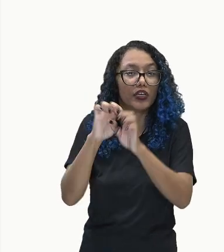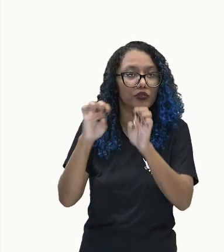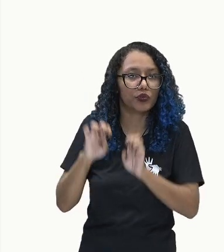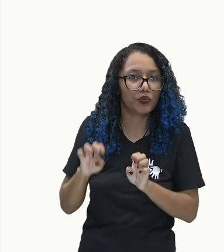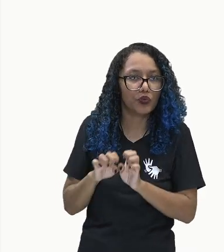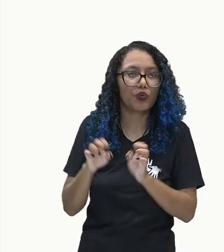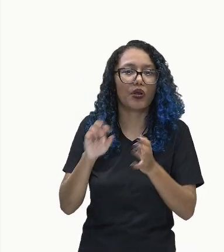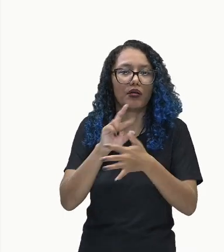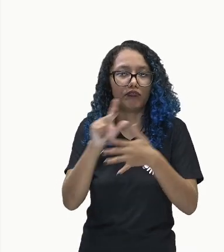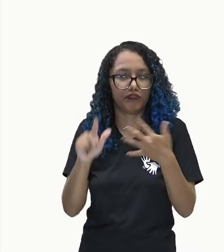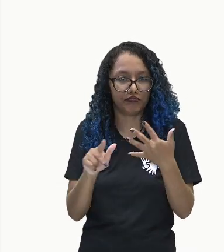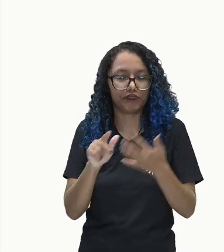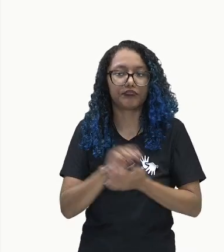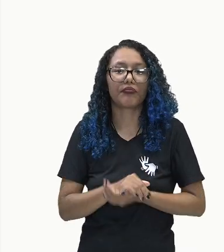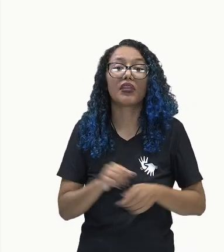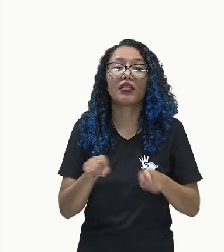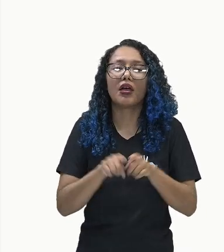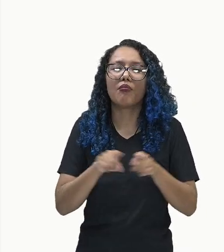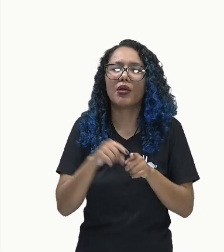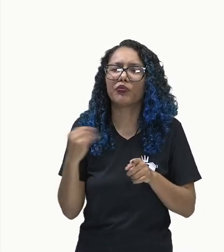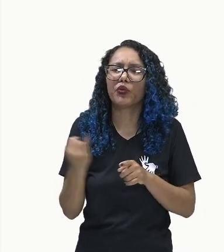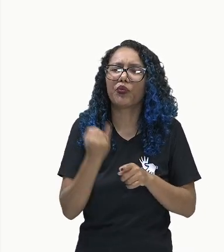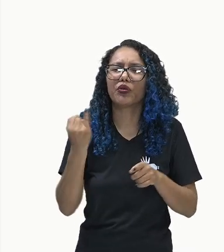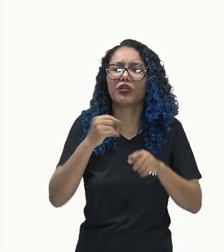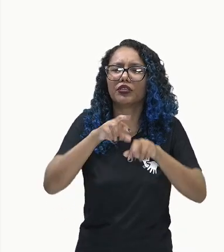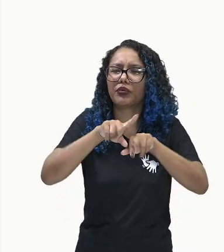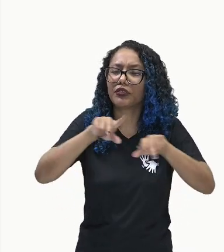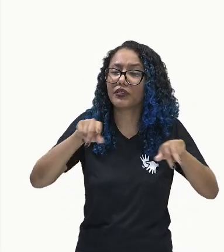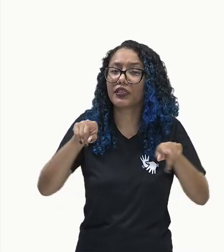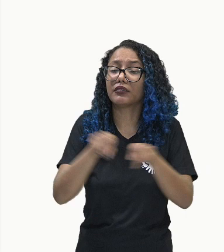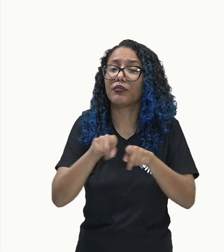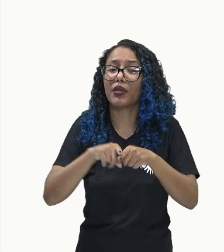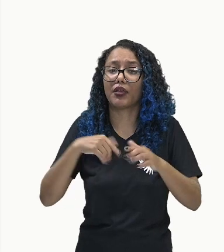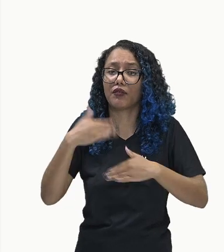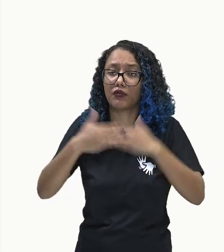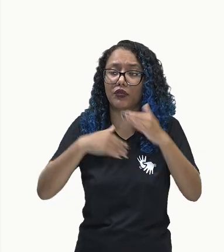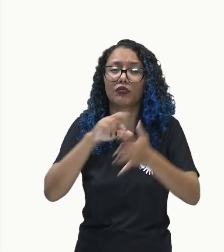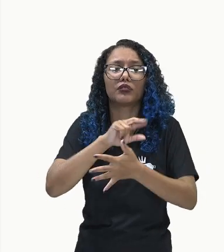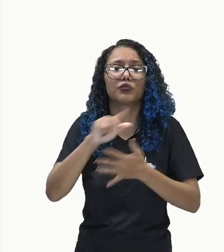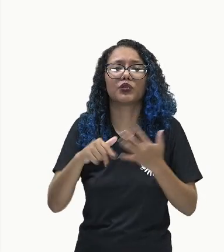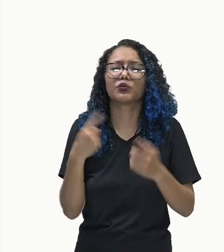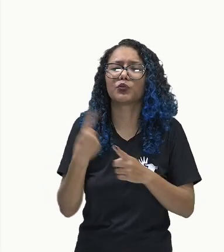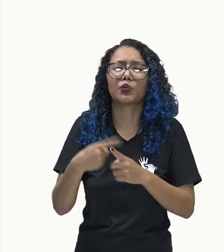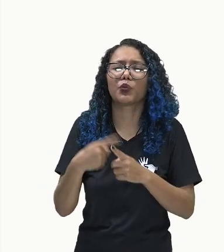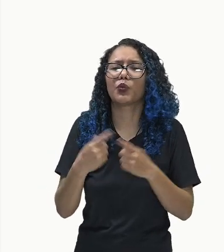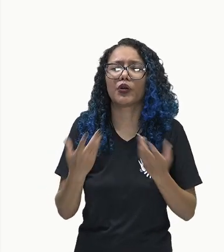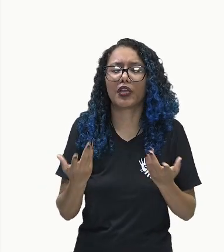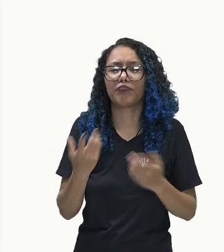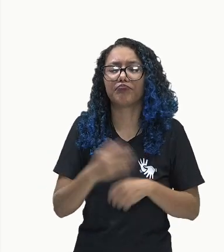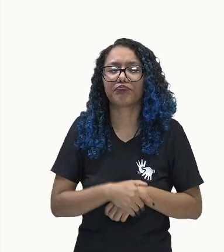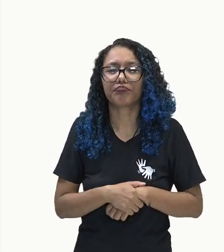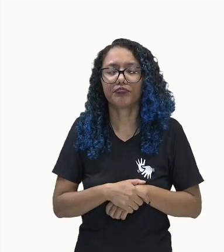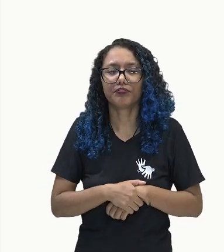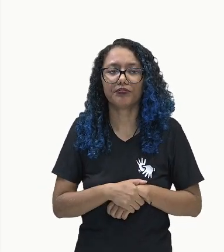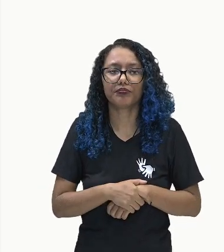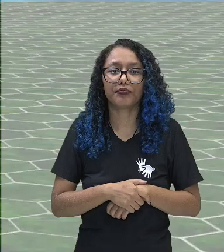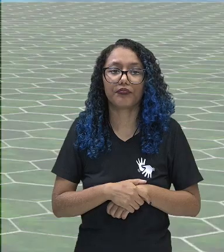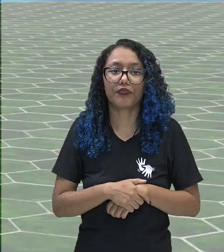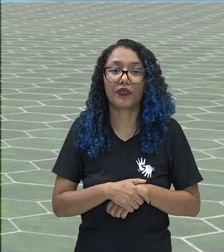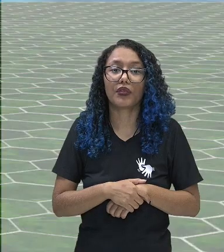a diversidade e evolução da espécie, porque nós estamos nos referindo